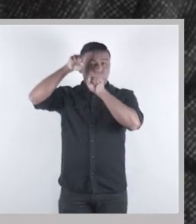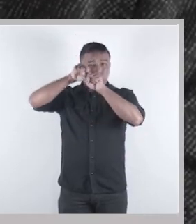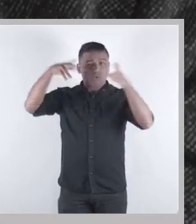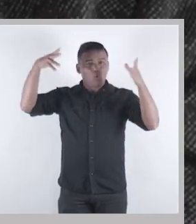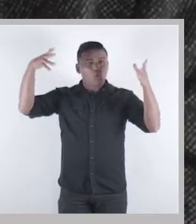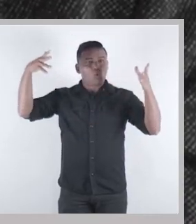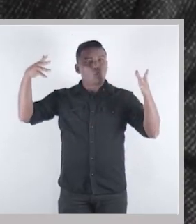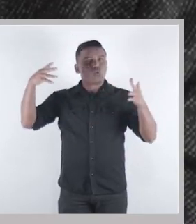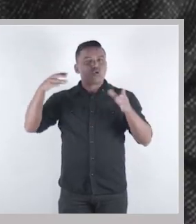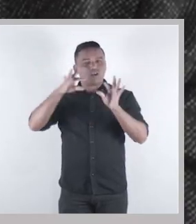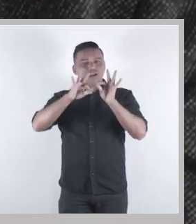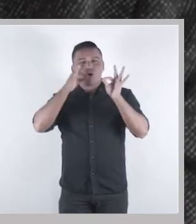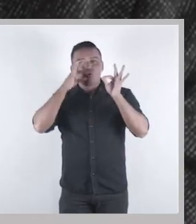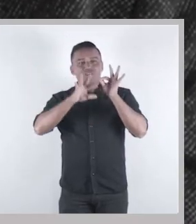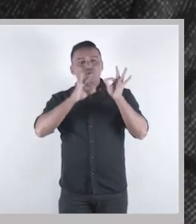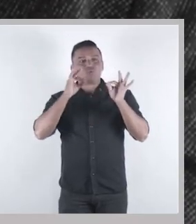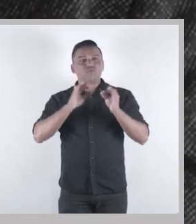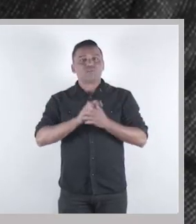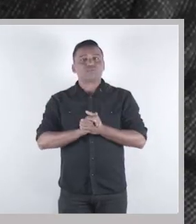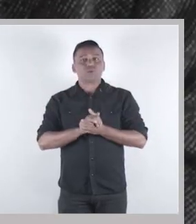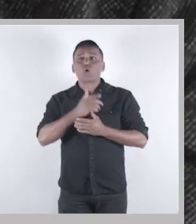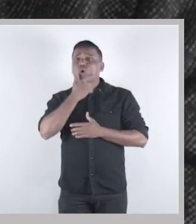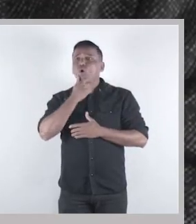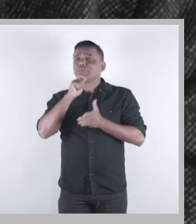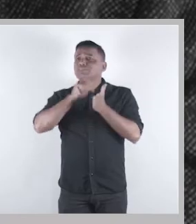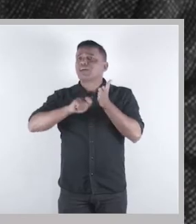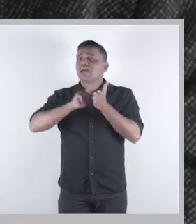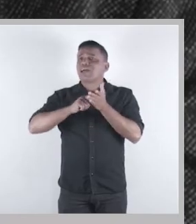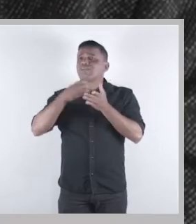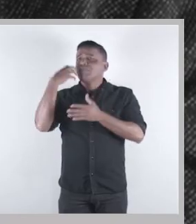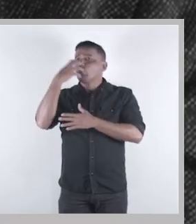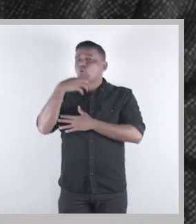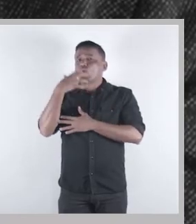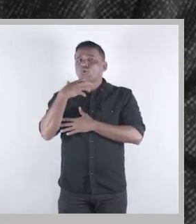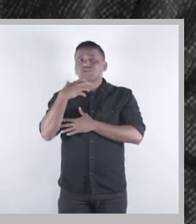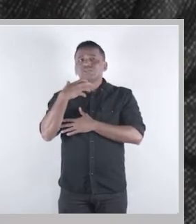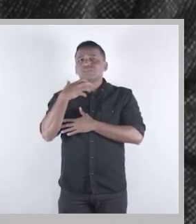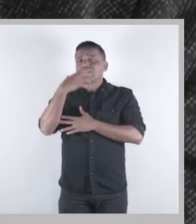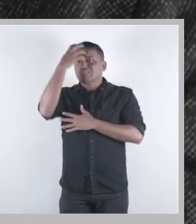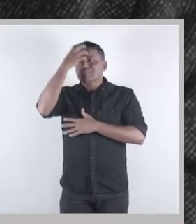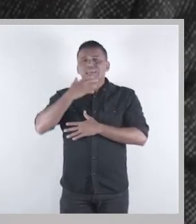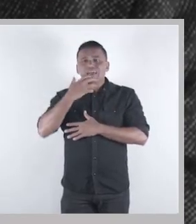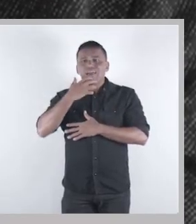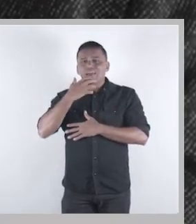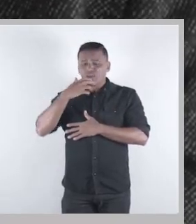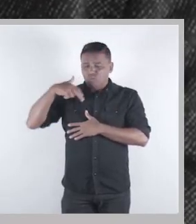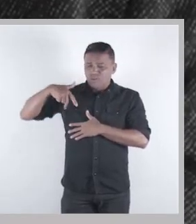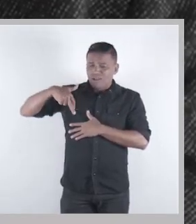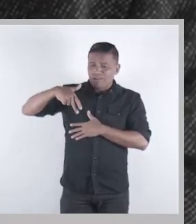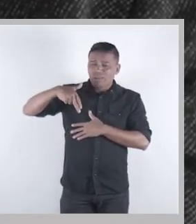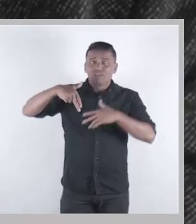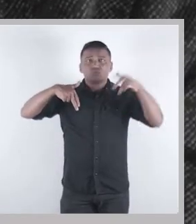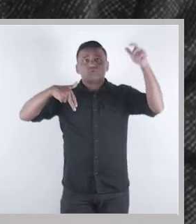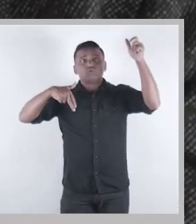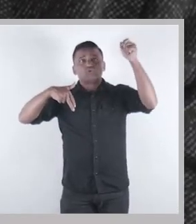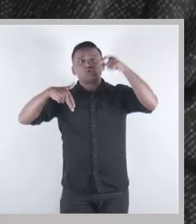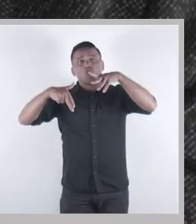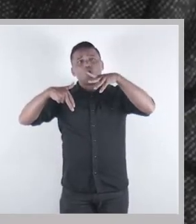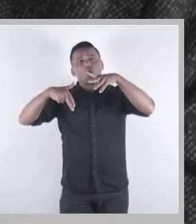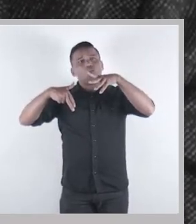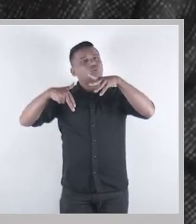as coisas não vale um caminho Sob o Sol eles não tem a menor ideia do que o compositor está falando